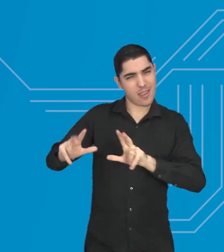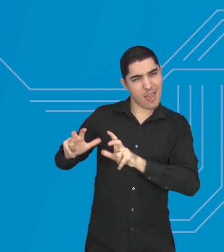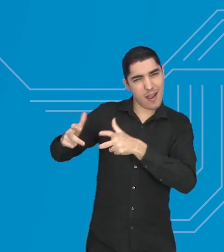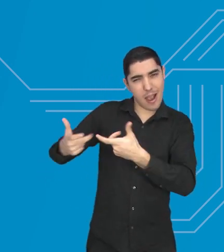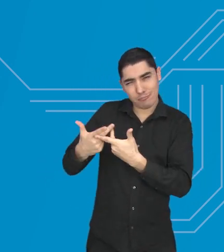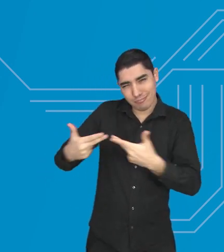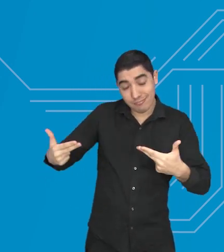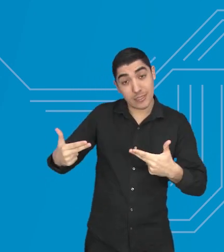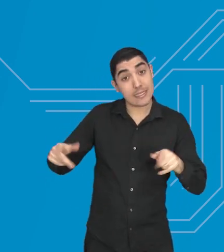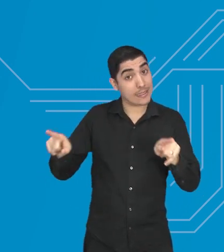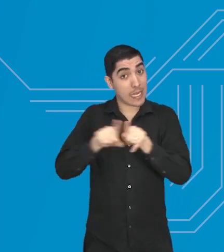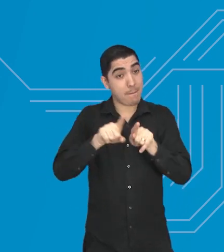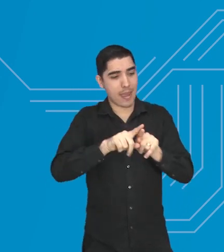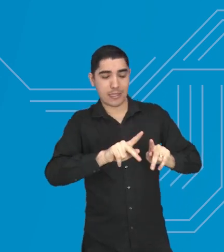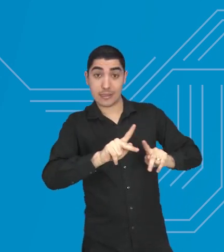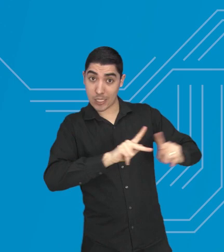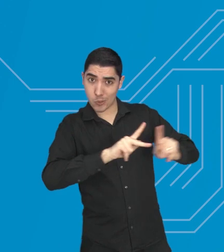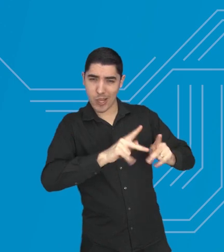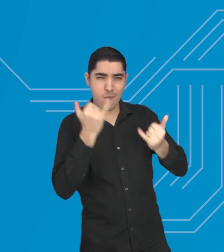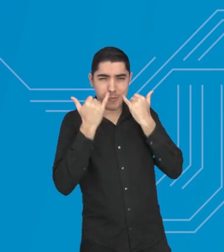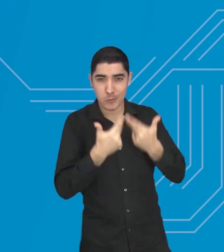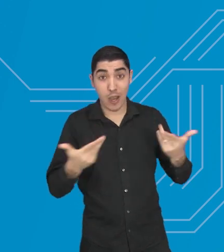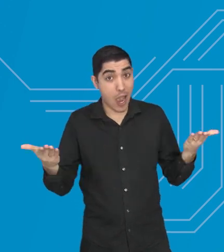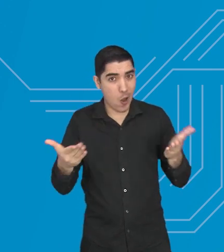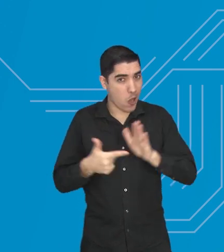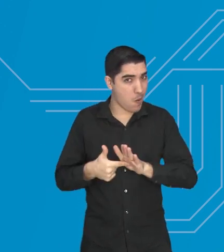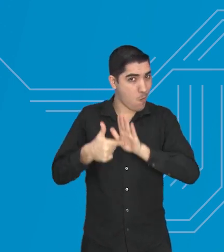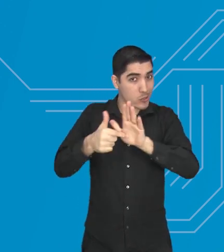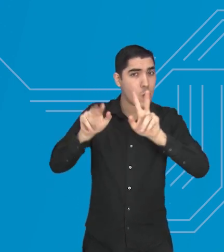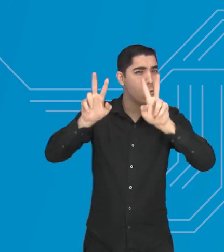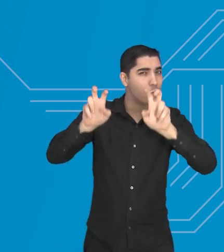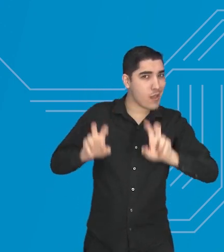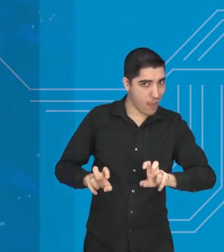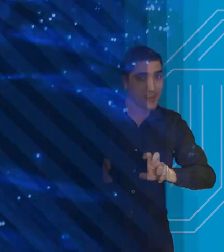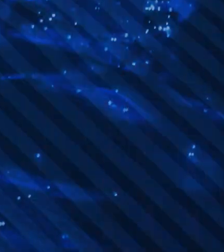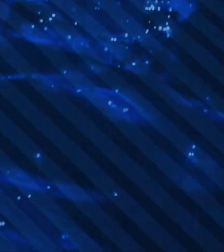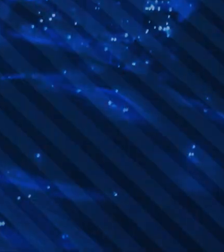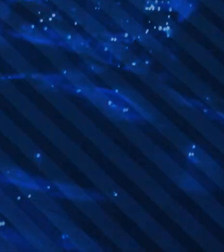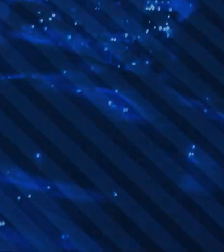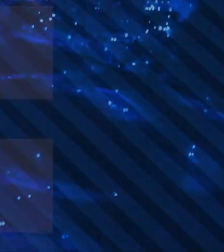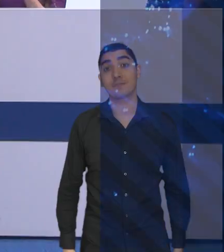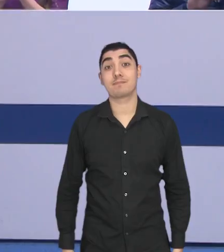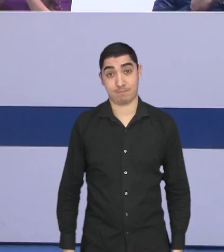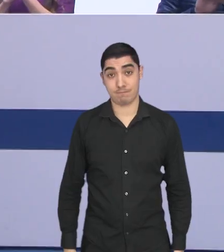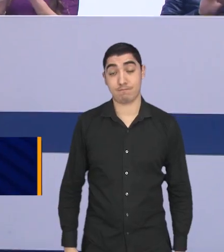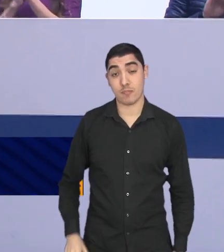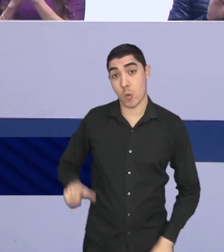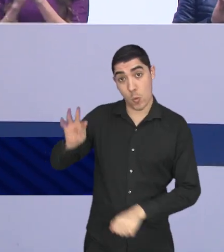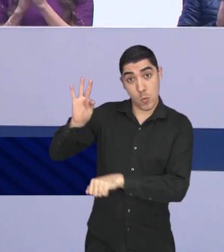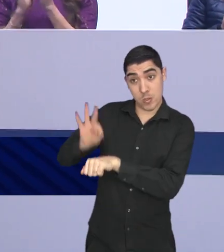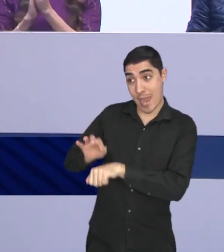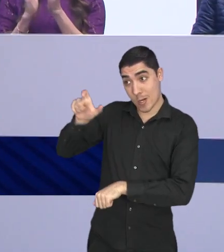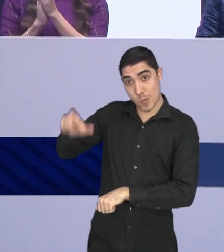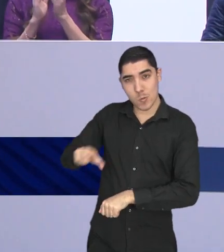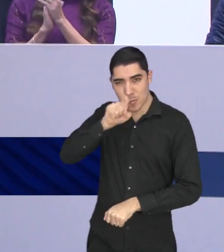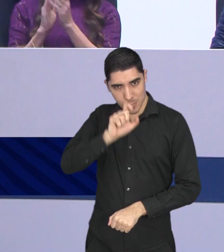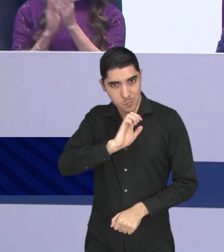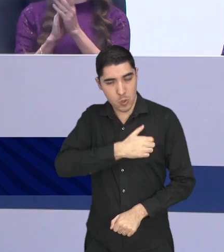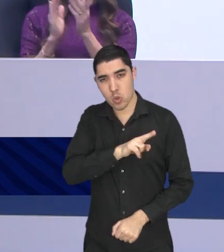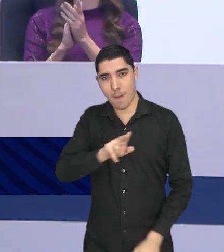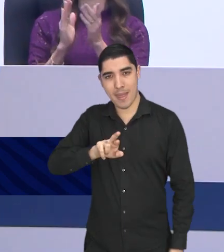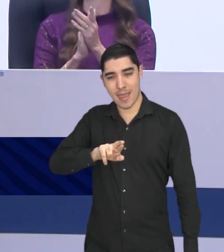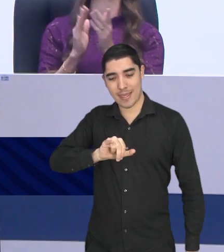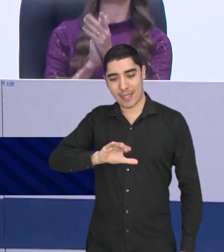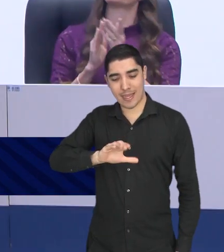Câmara e também na nossa cidade. Fique agora com os destaques desta edição. Técnico do São José, Ricardo